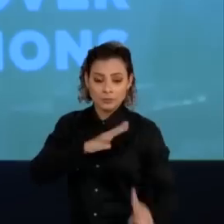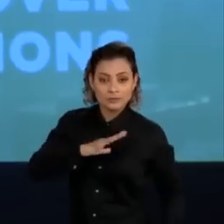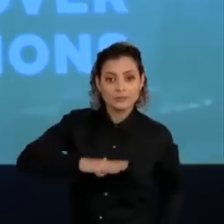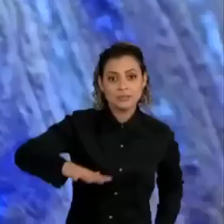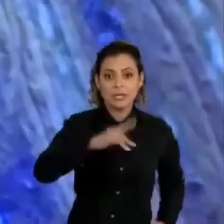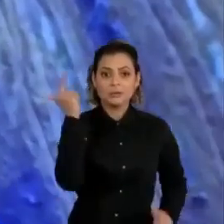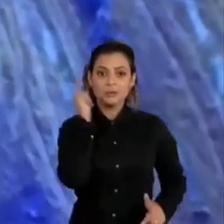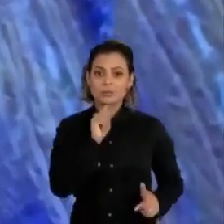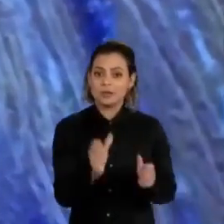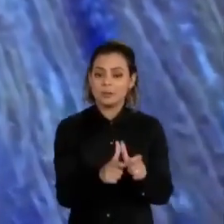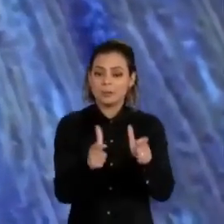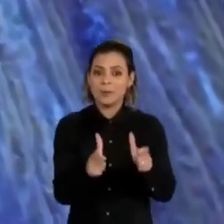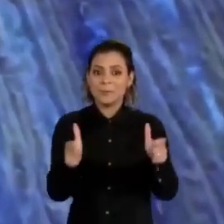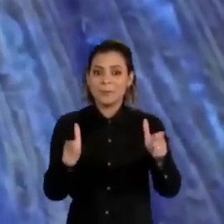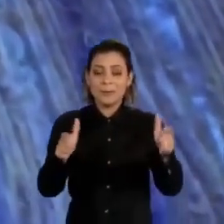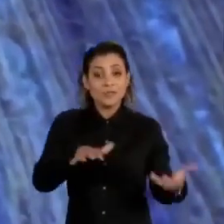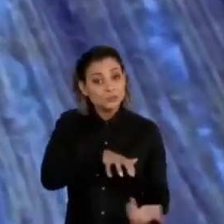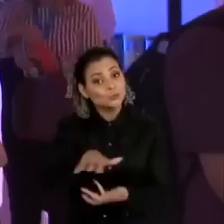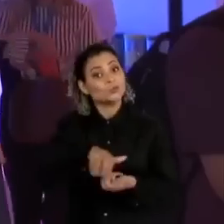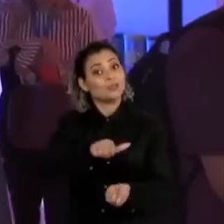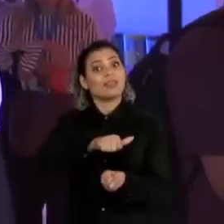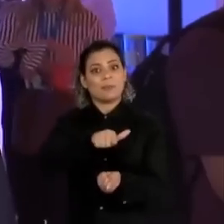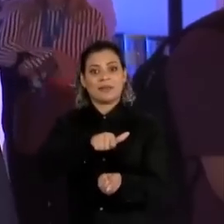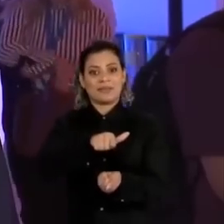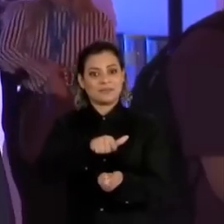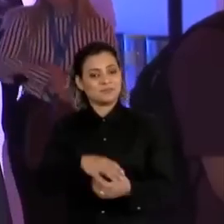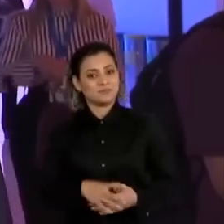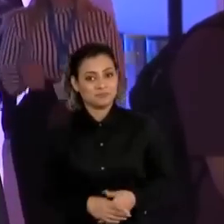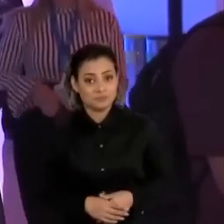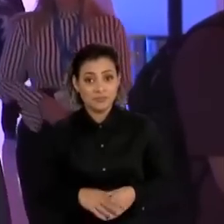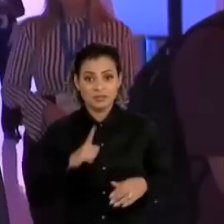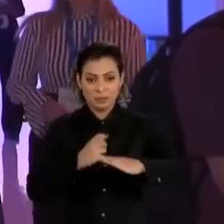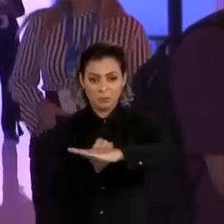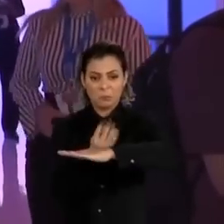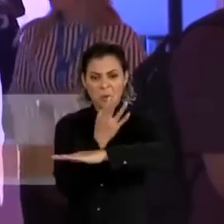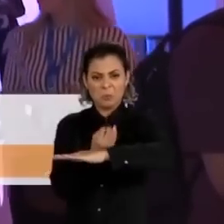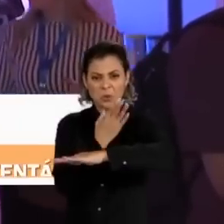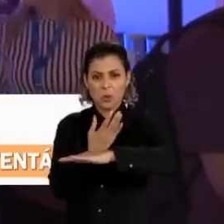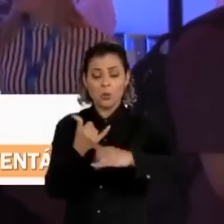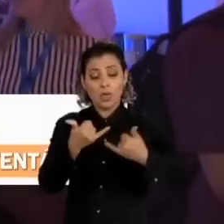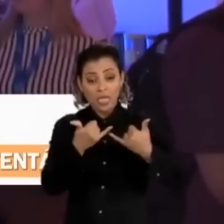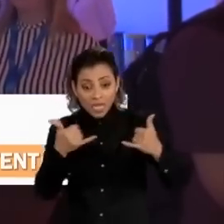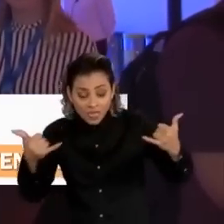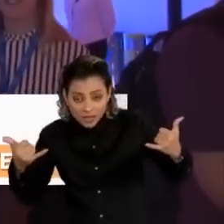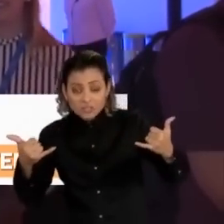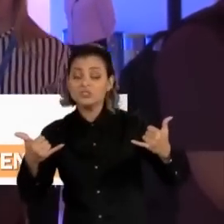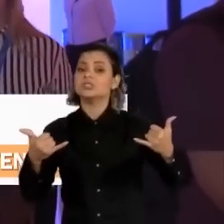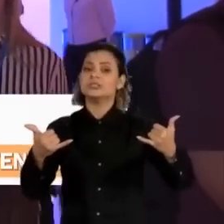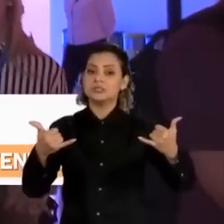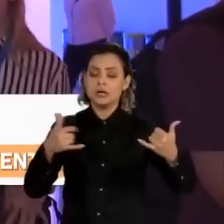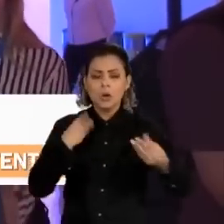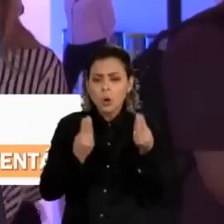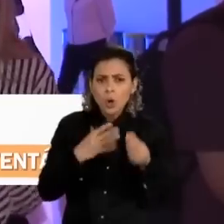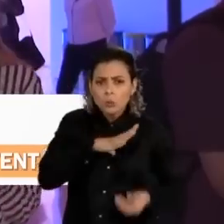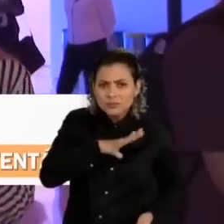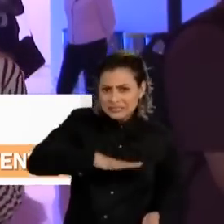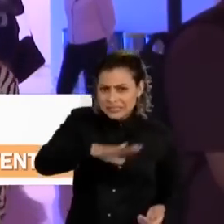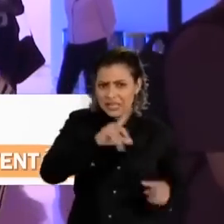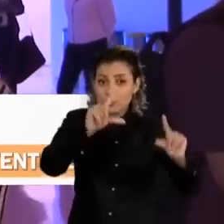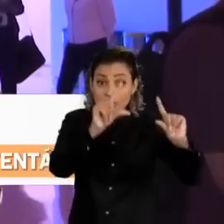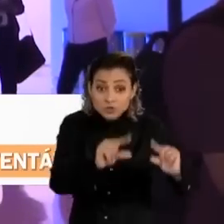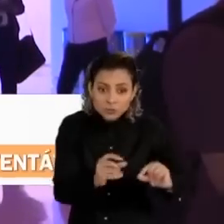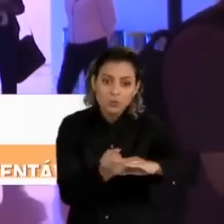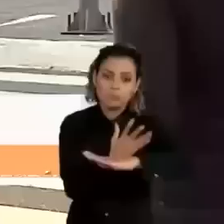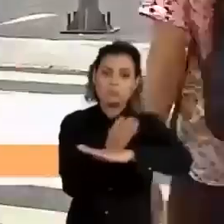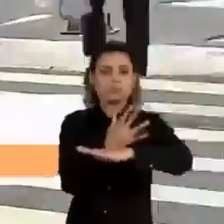crescer sem comprometer a sustentabilidade. As questões das emissões, a energia, como é que essa cidade se coloca para reduzir